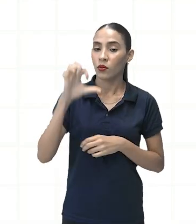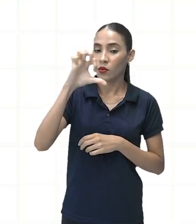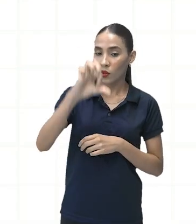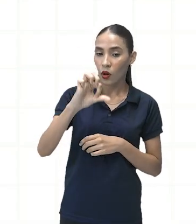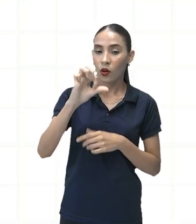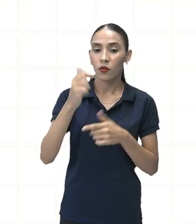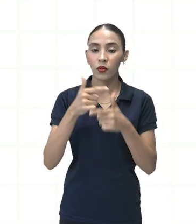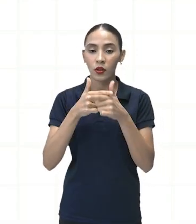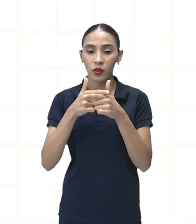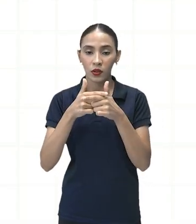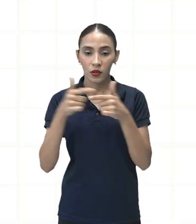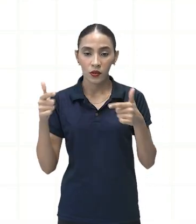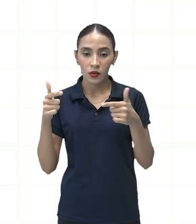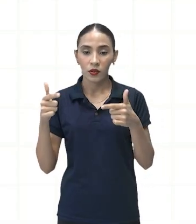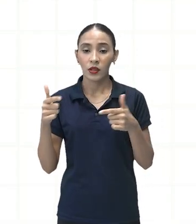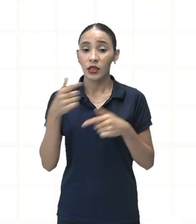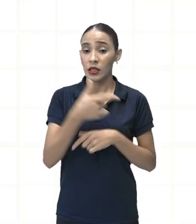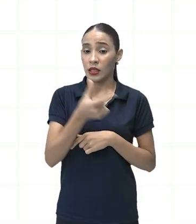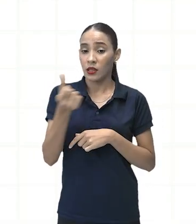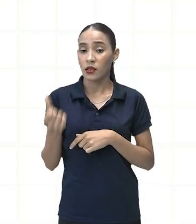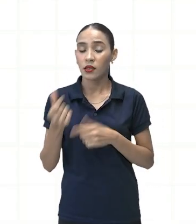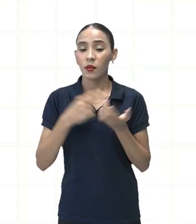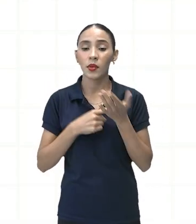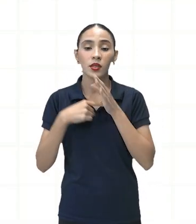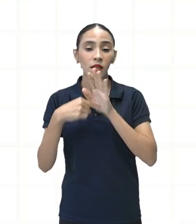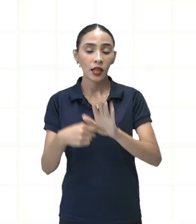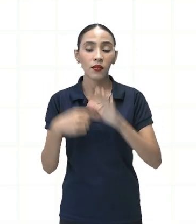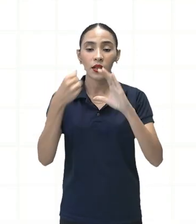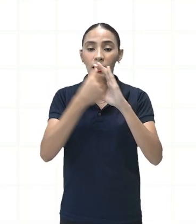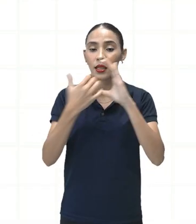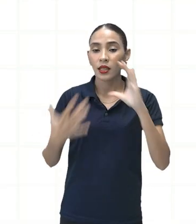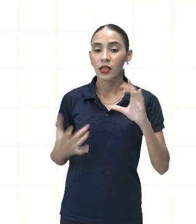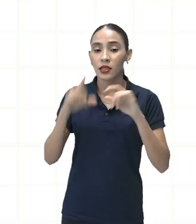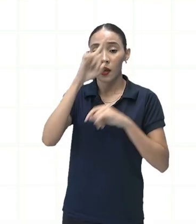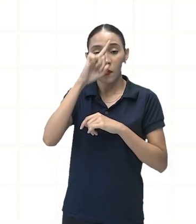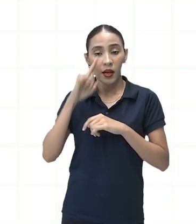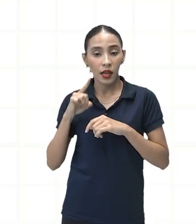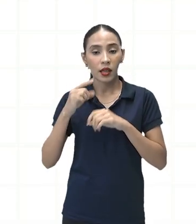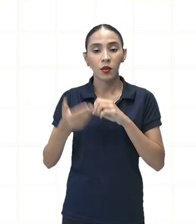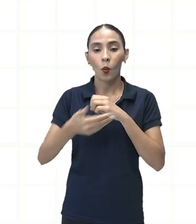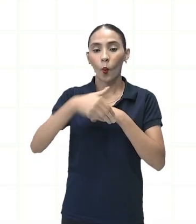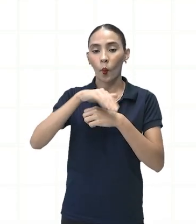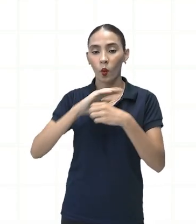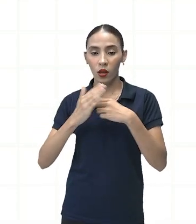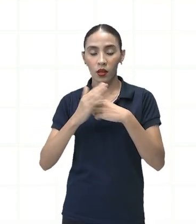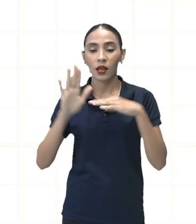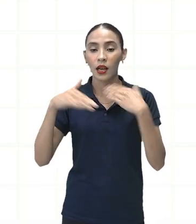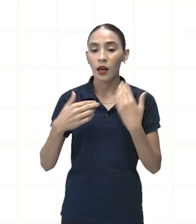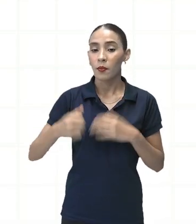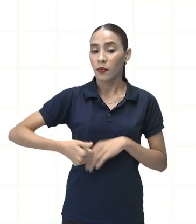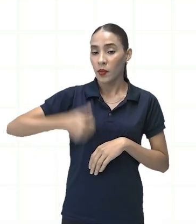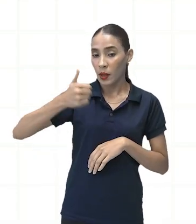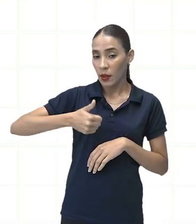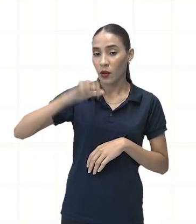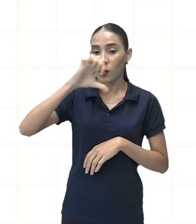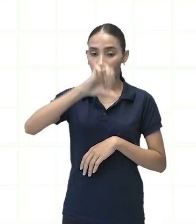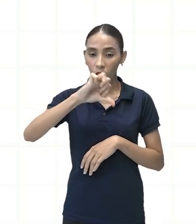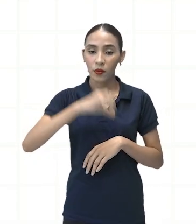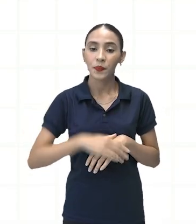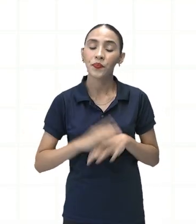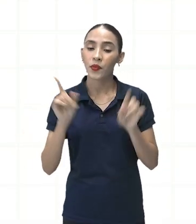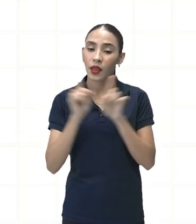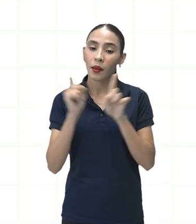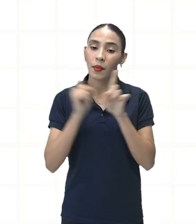9 indivíduos para os 16 que apresentavam a característica amarela e lisa, é o nosso primeiro 9.